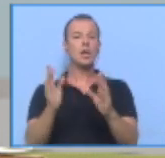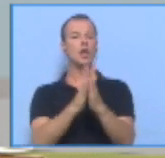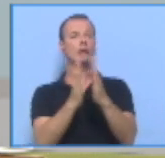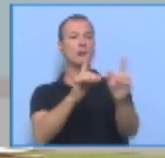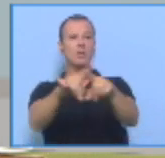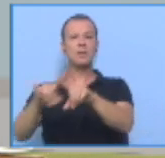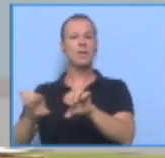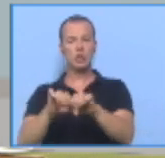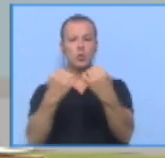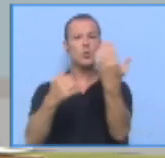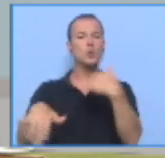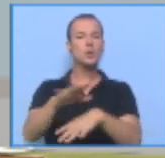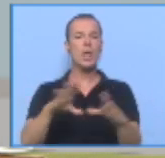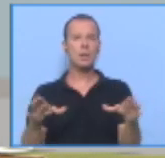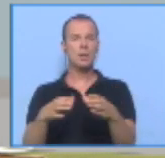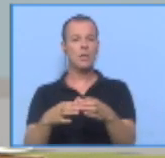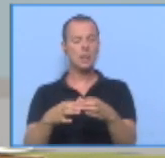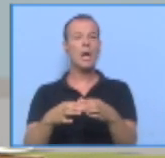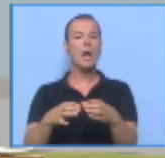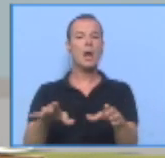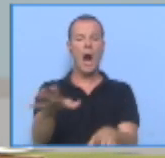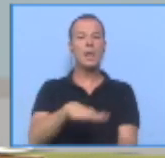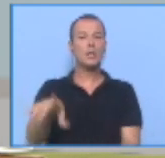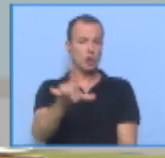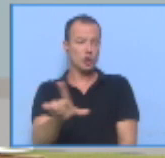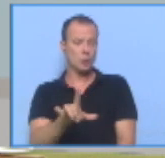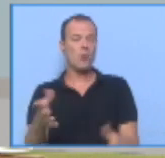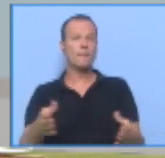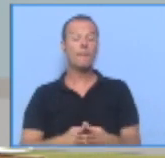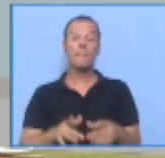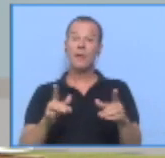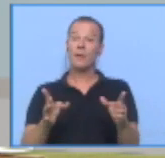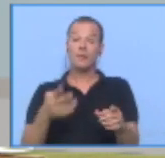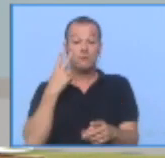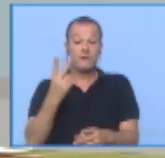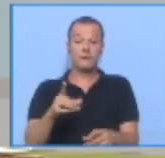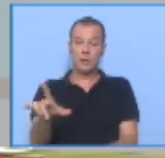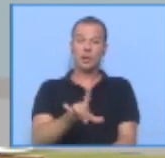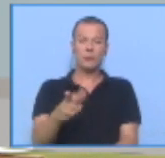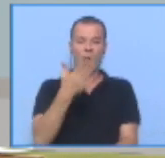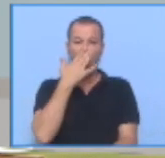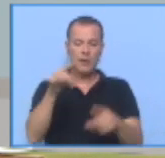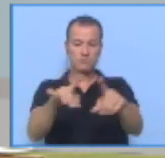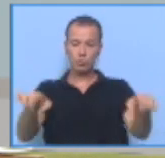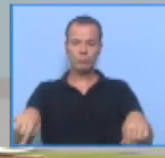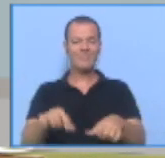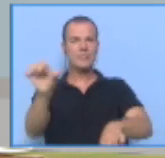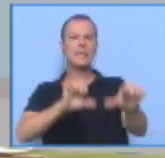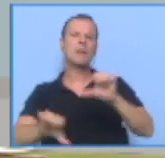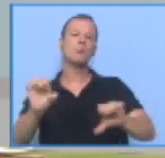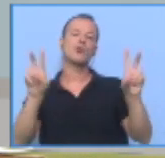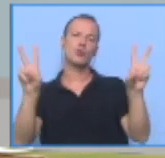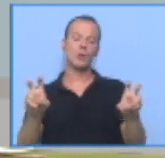dinâmica social na área metropolitana da Grande Lisboa. No fundo, olhar para Lisboa como um laboratório onde essas diferenças todas